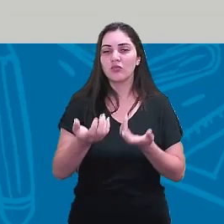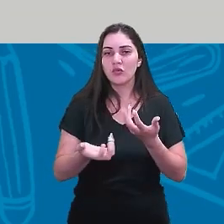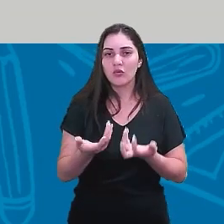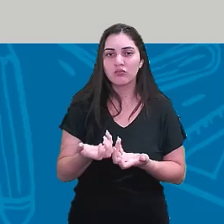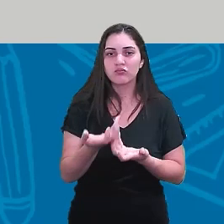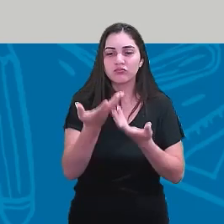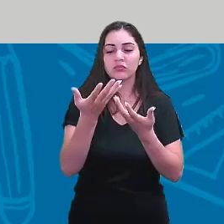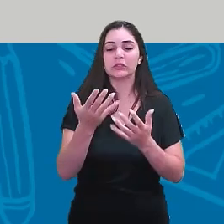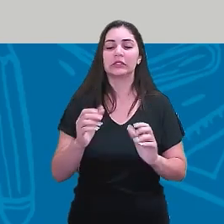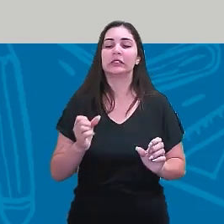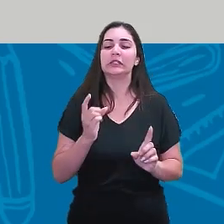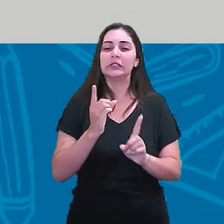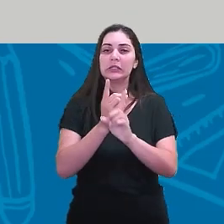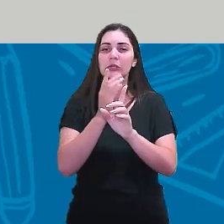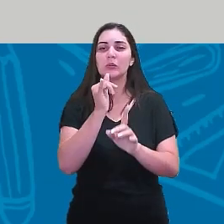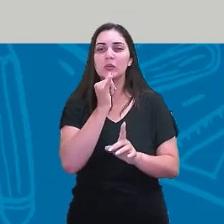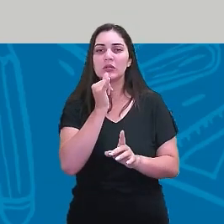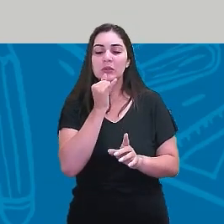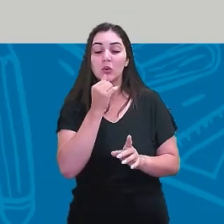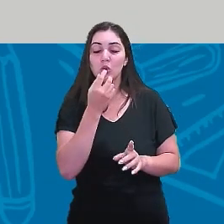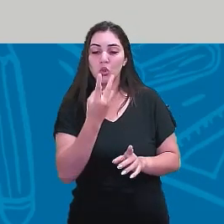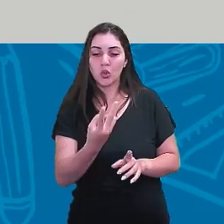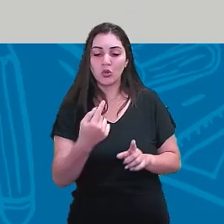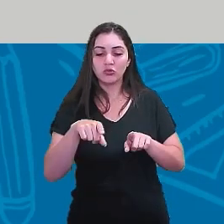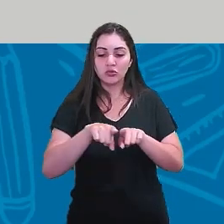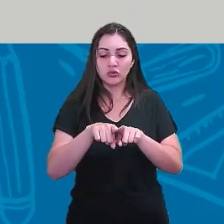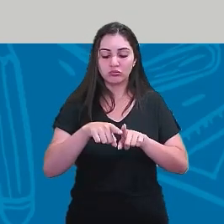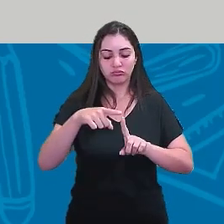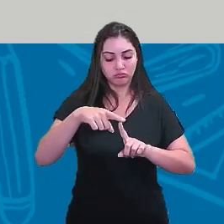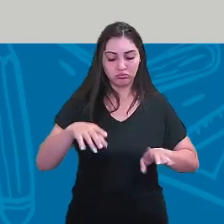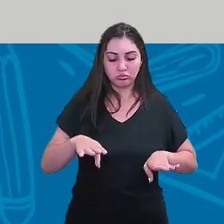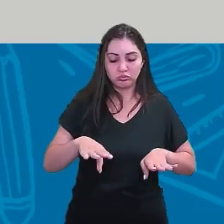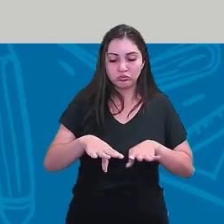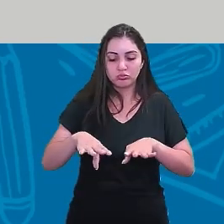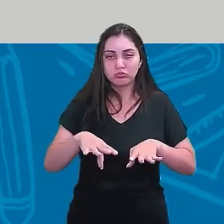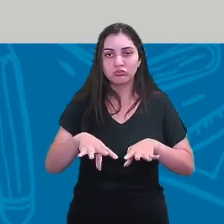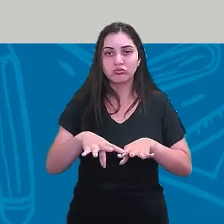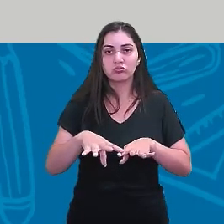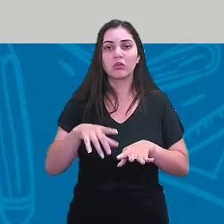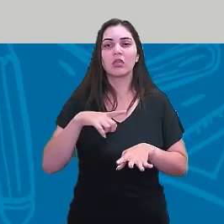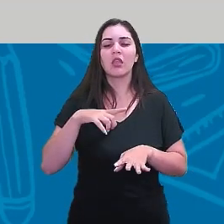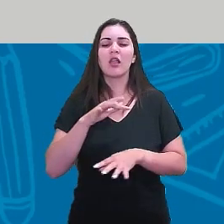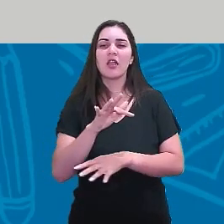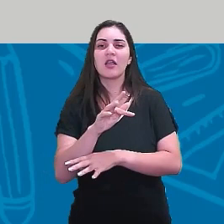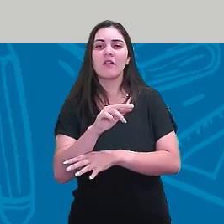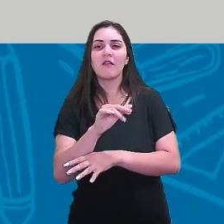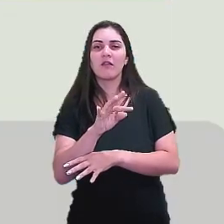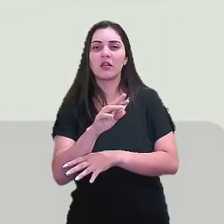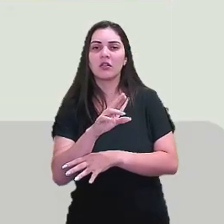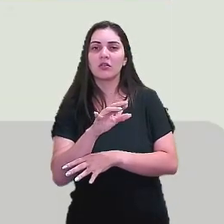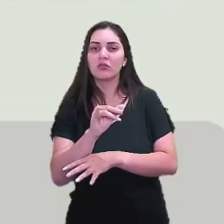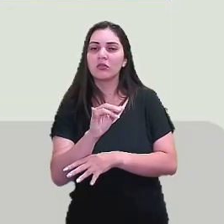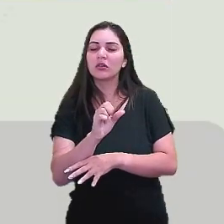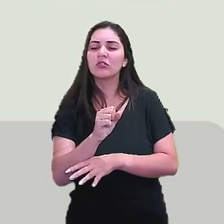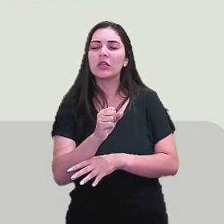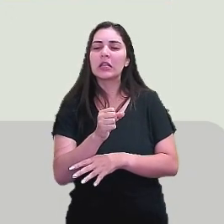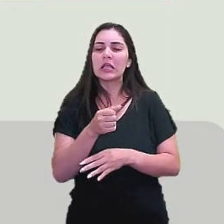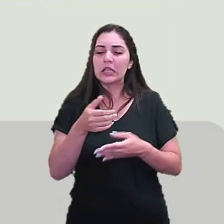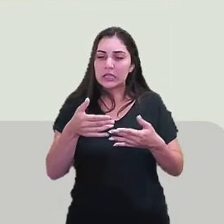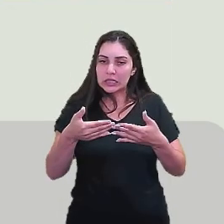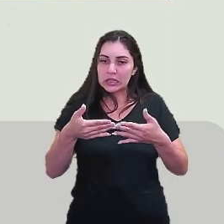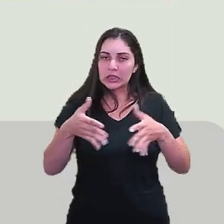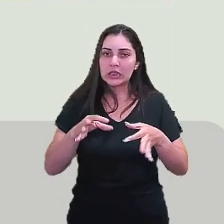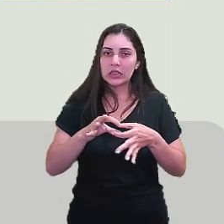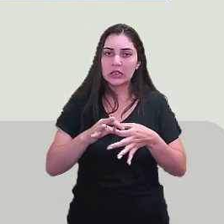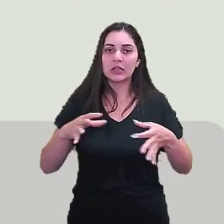de encontro entre 2 placas tectônicas, onde existem falhas e fraturas que permitem a sua passagem. Ou